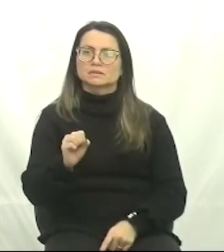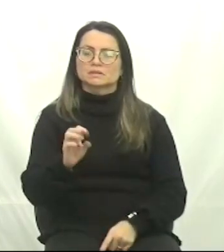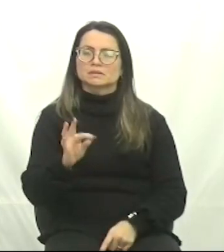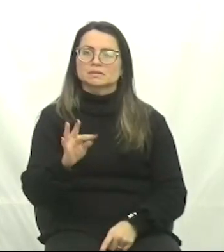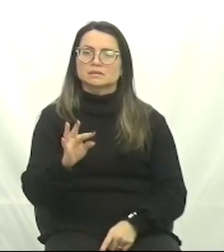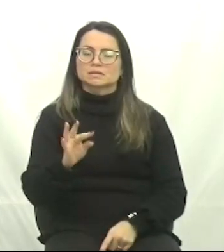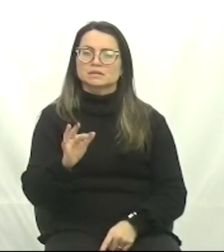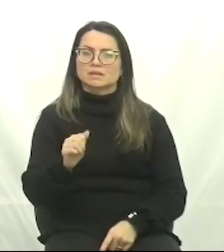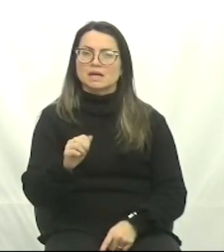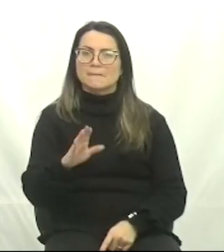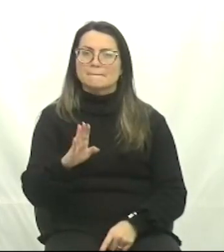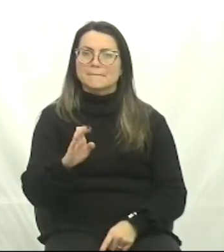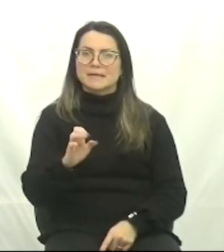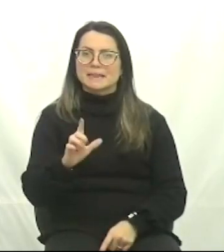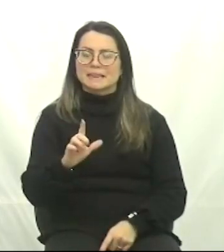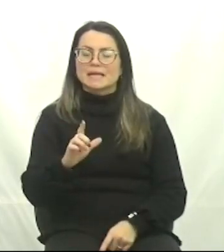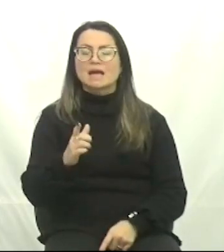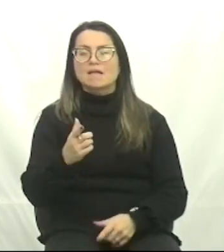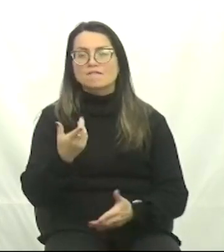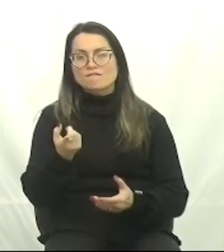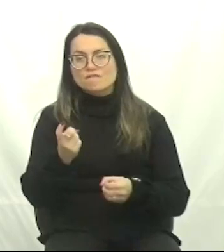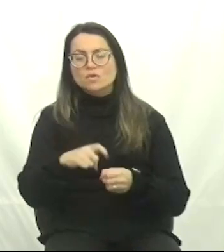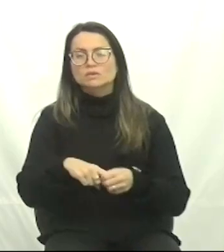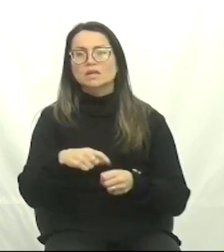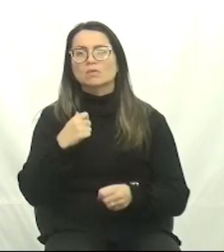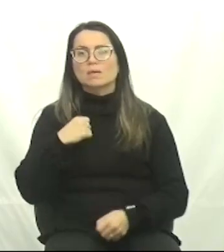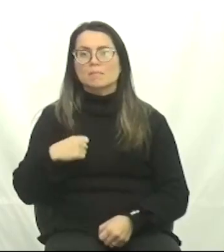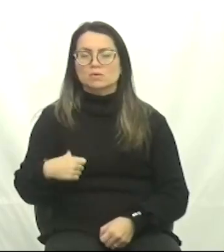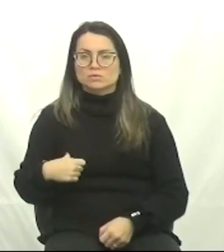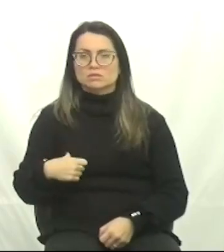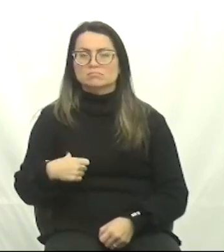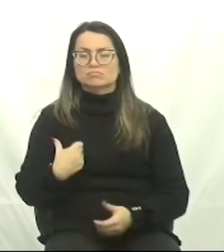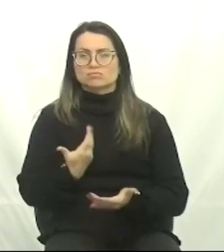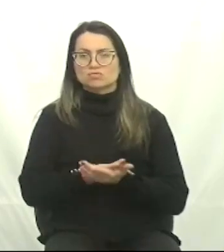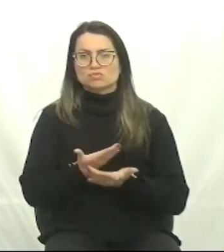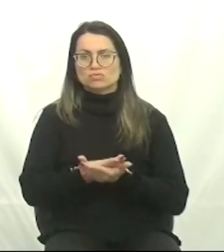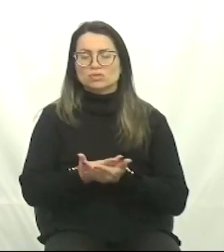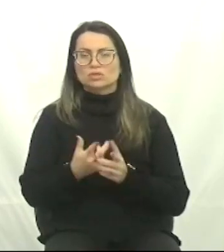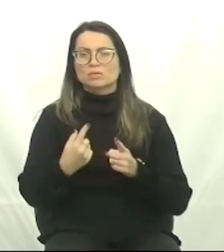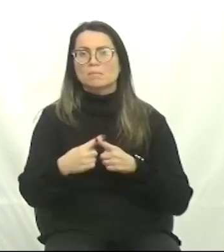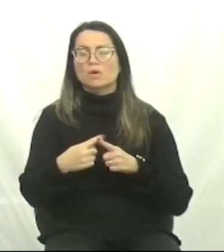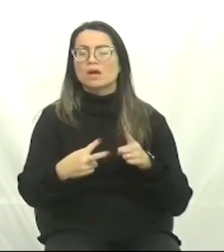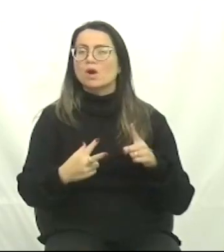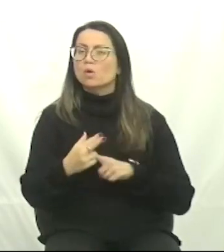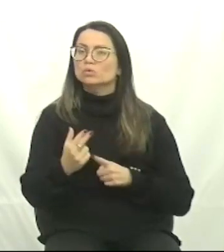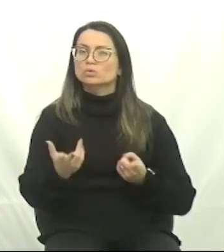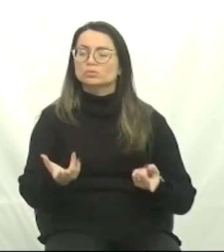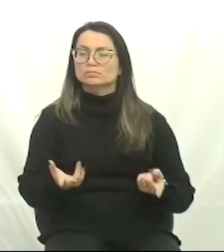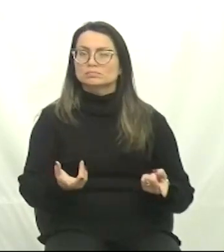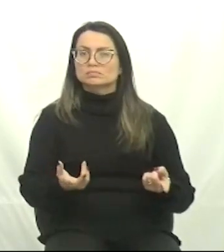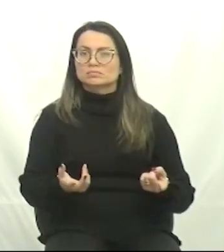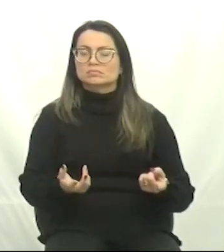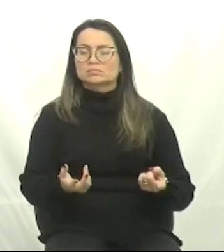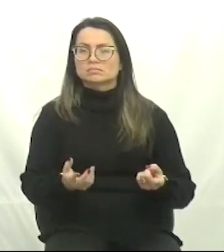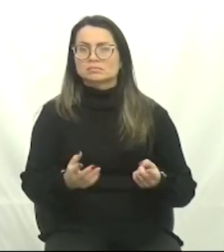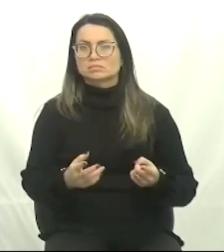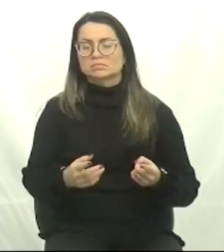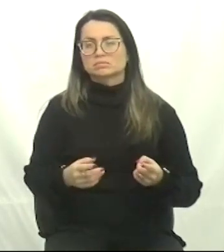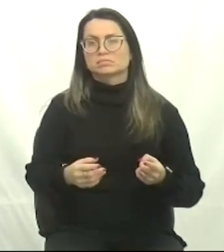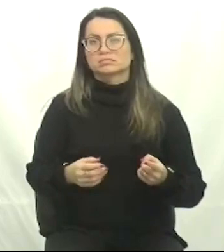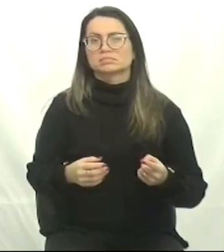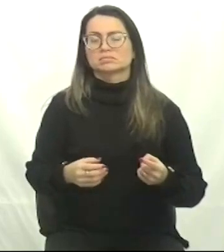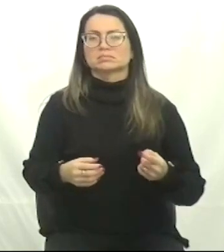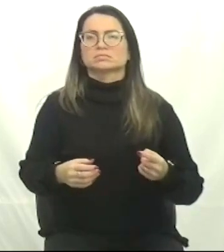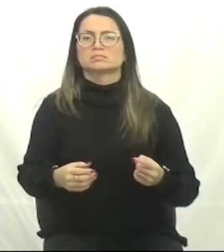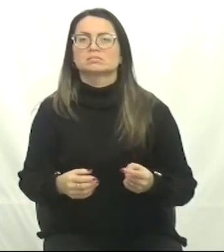estudante aos jovens catarinenses que tiveram a sua bolsa cortada, fazendo então um contraponto a esse parecer do TCE. Ele